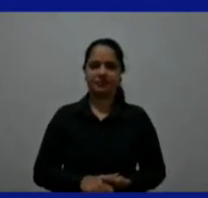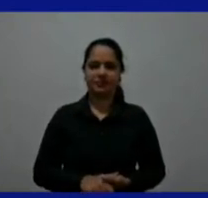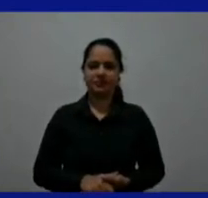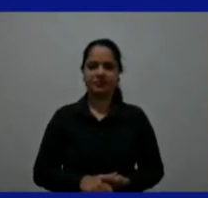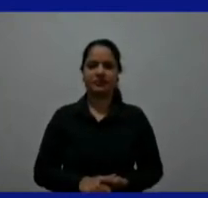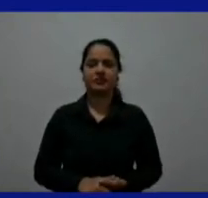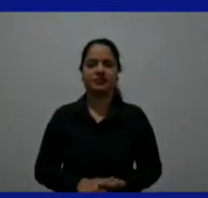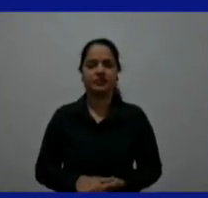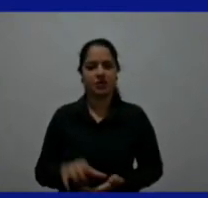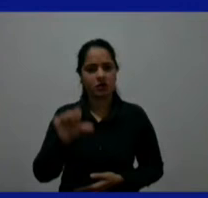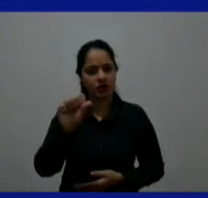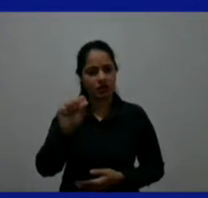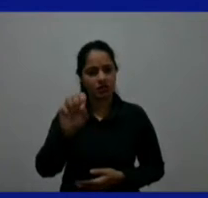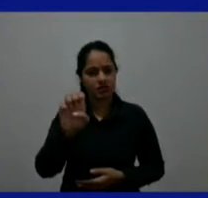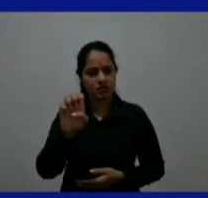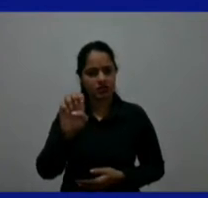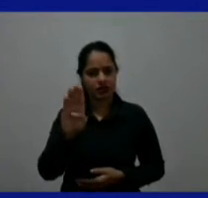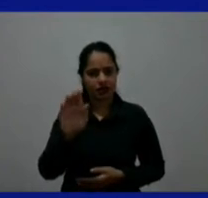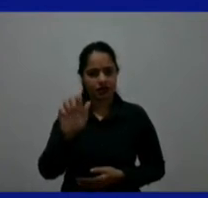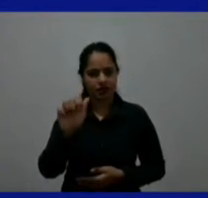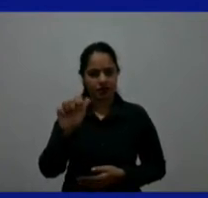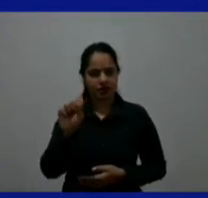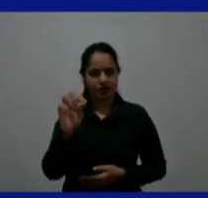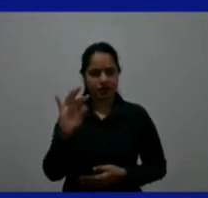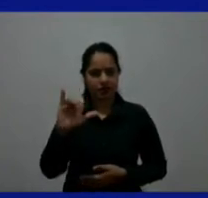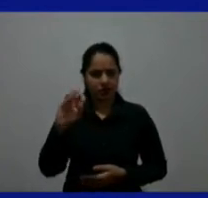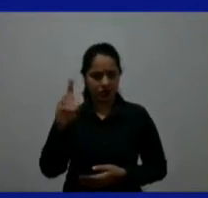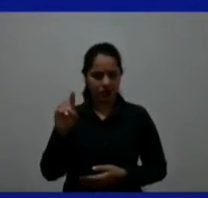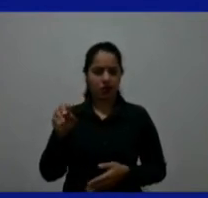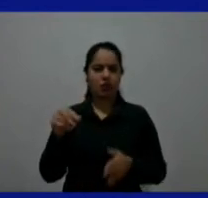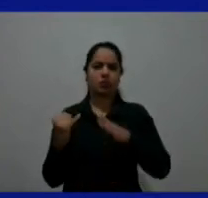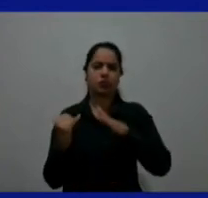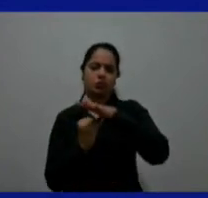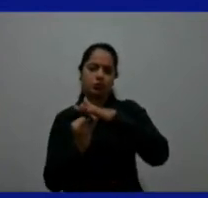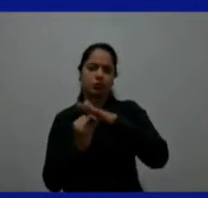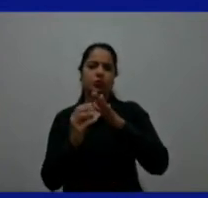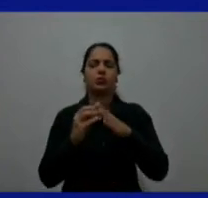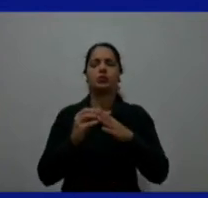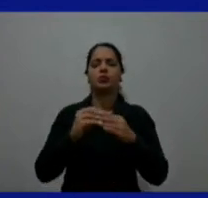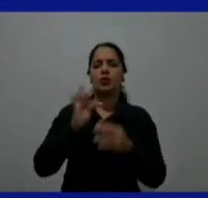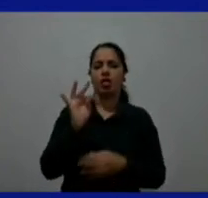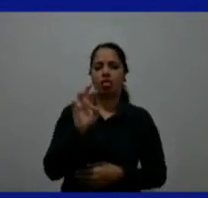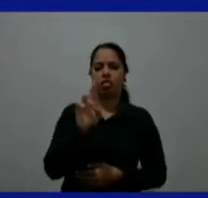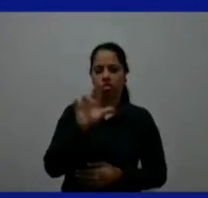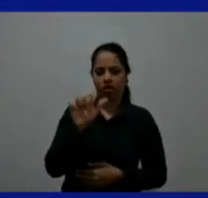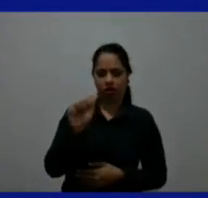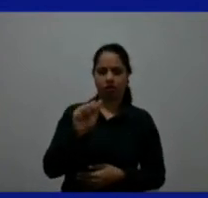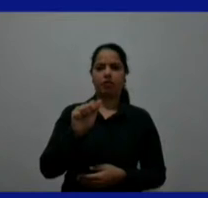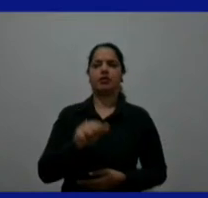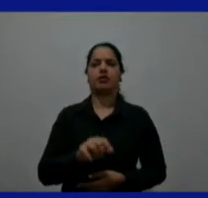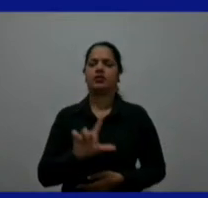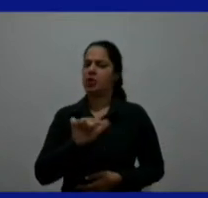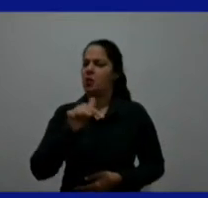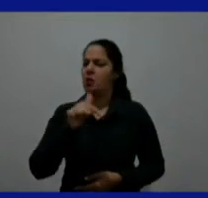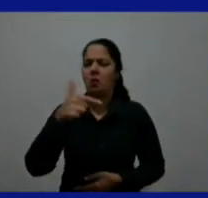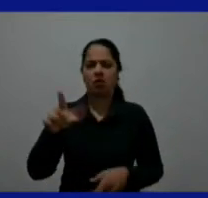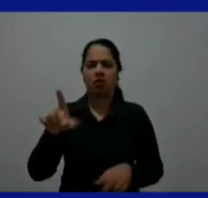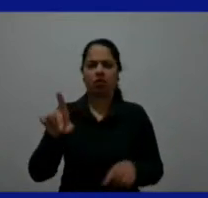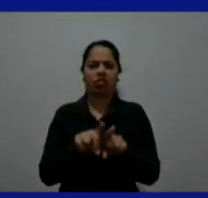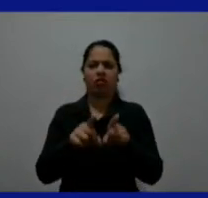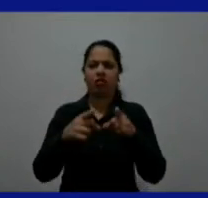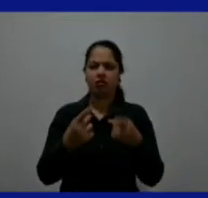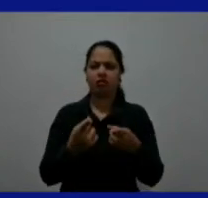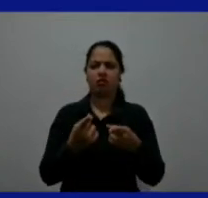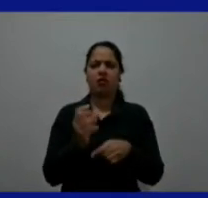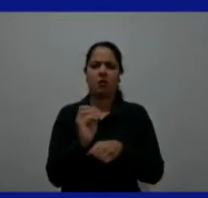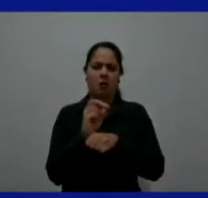Salgado, do Instituto Terra, como no ONG. Entre os inscritos existem vários ONGs. E nós temos também, teremos